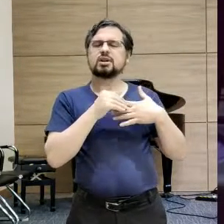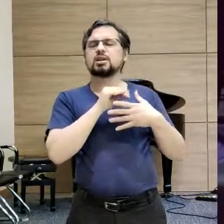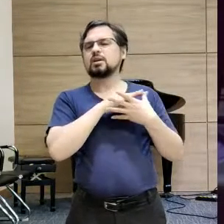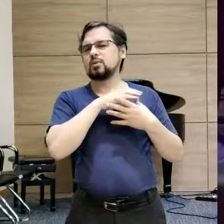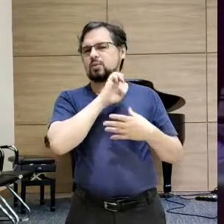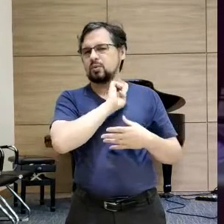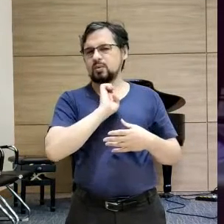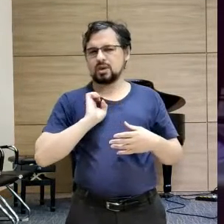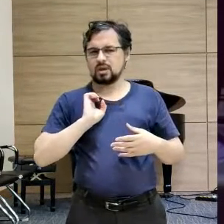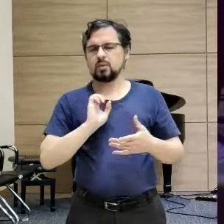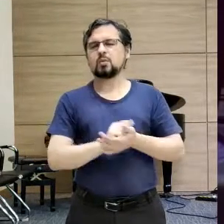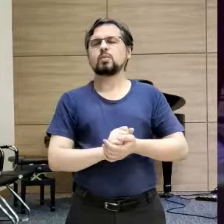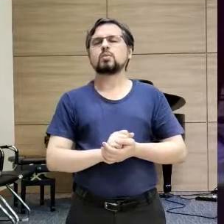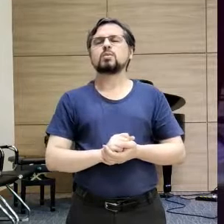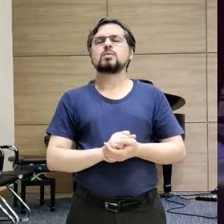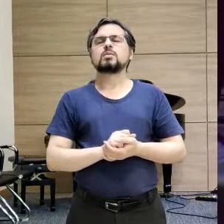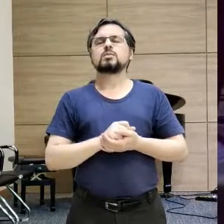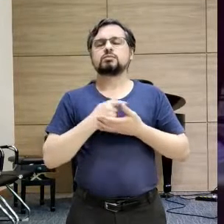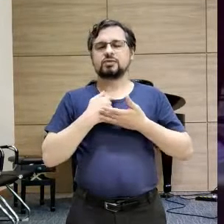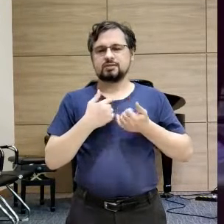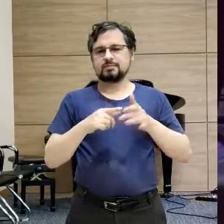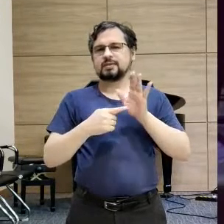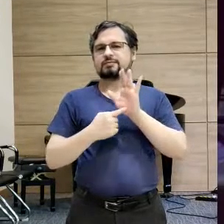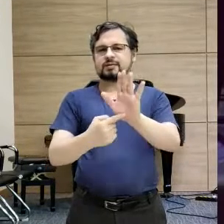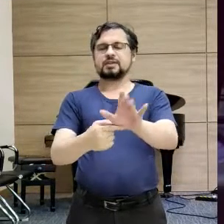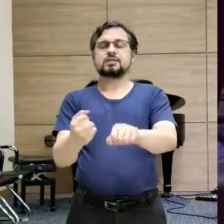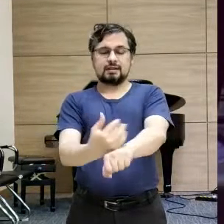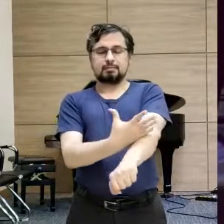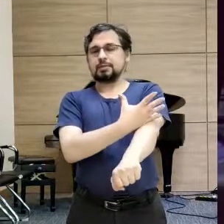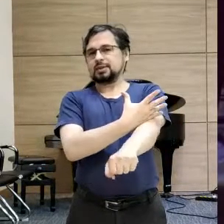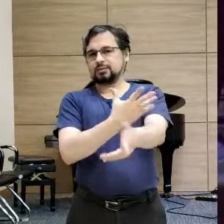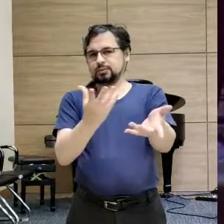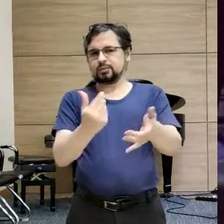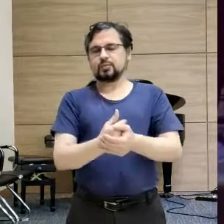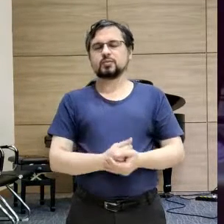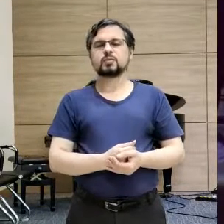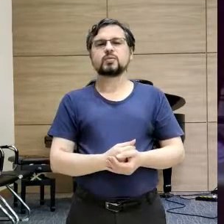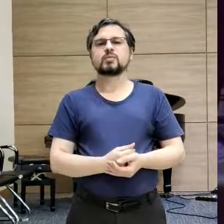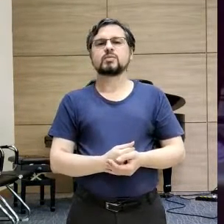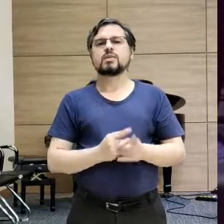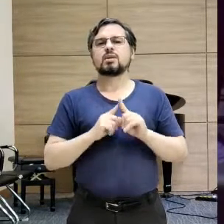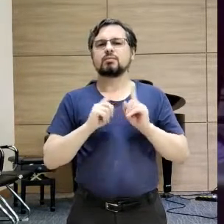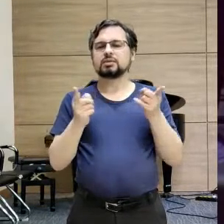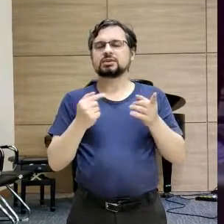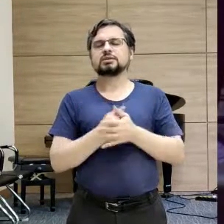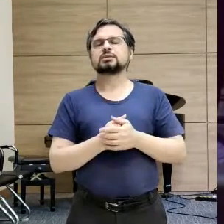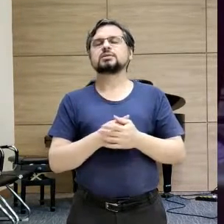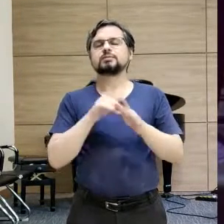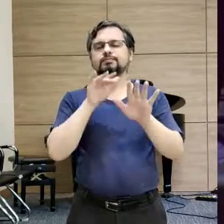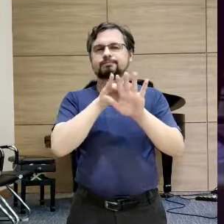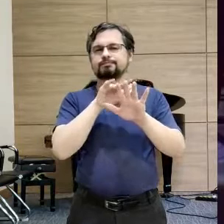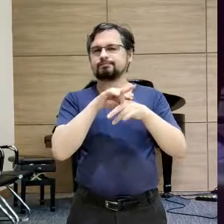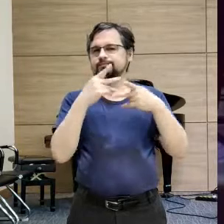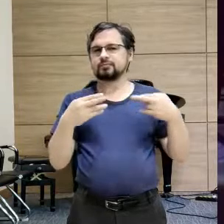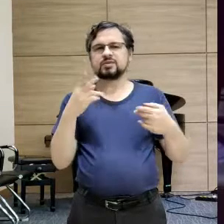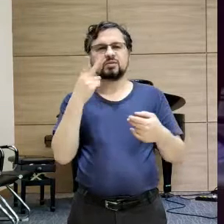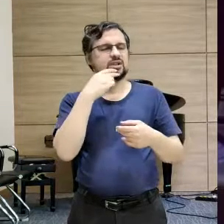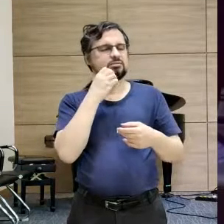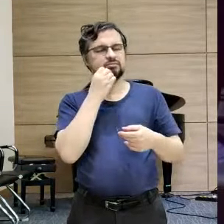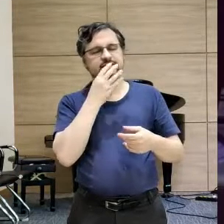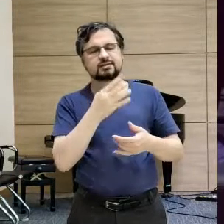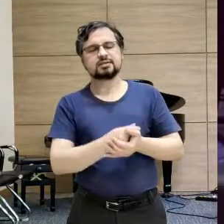O gostoso é mensagem que coloca a gente para frente, que dá arrepio, né? Quando a gente toca em situações como essa, não é tão